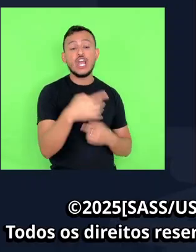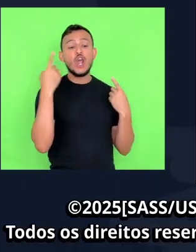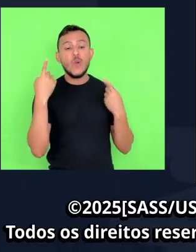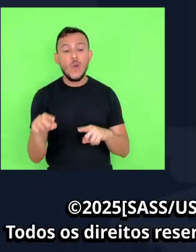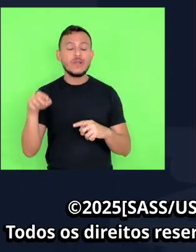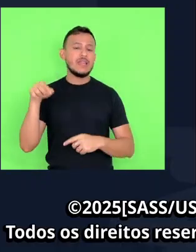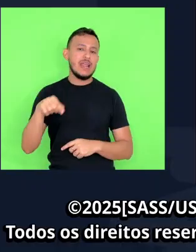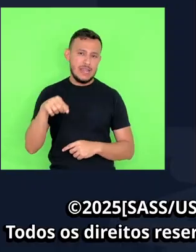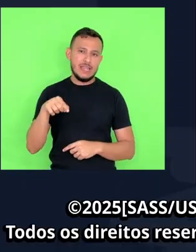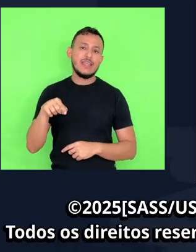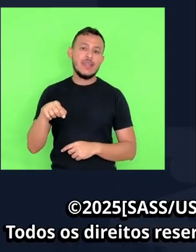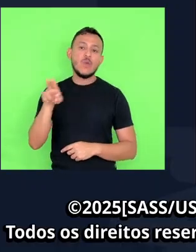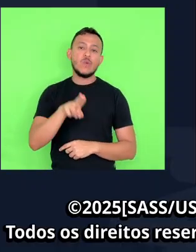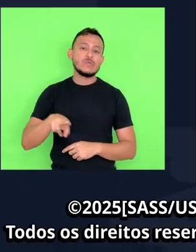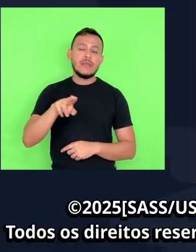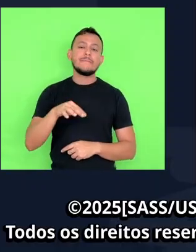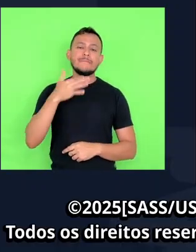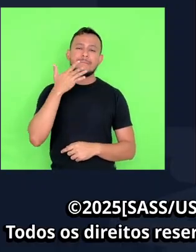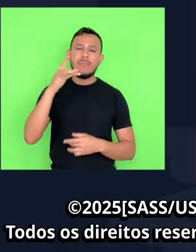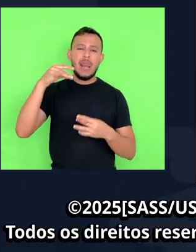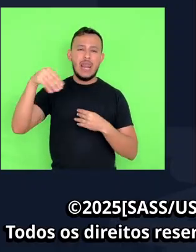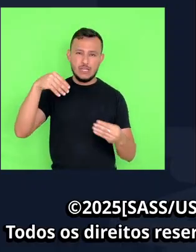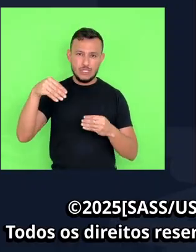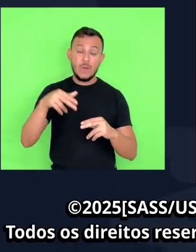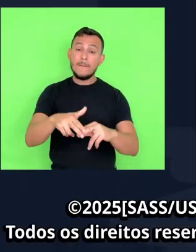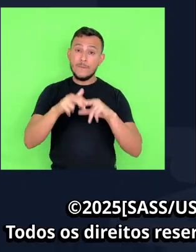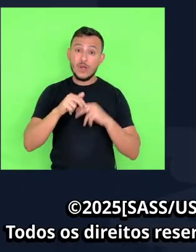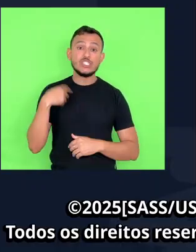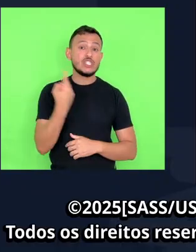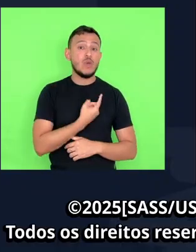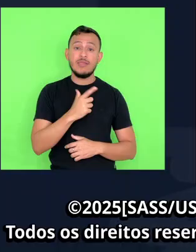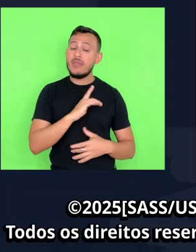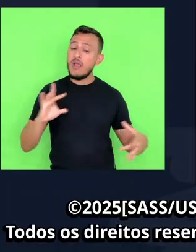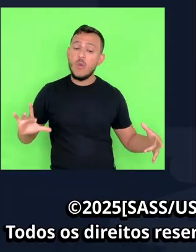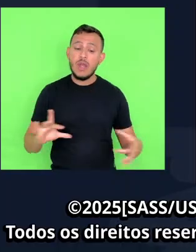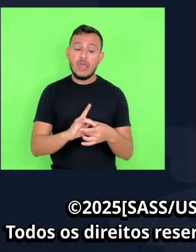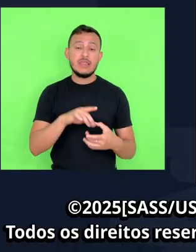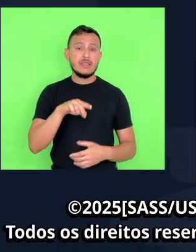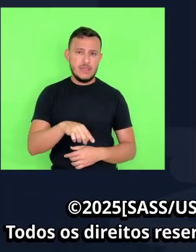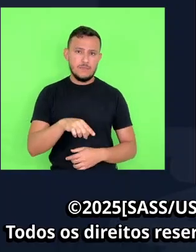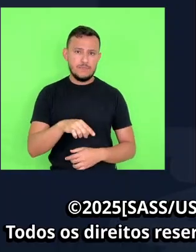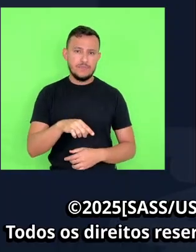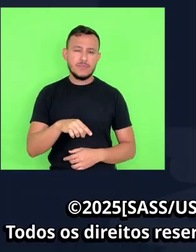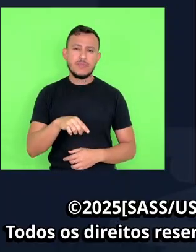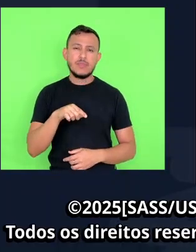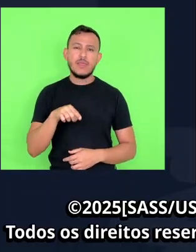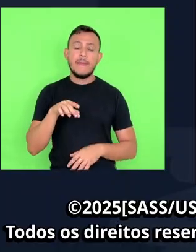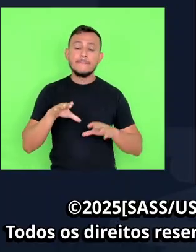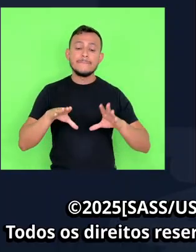a contaminação de microplásticos, porque nós estamos todos conectados. Você mexe